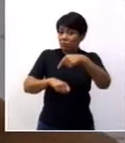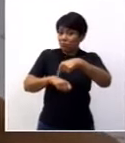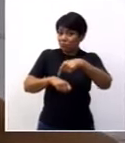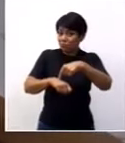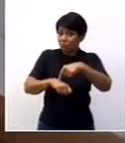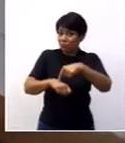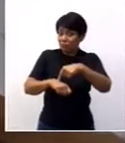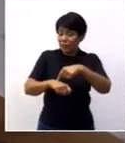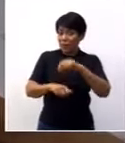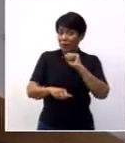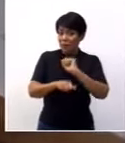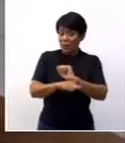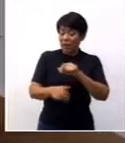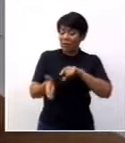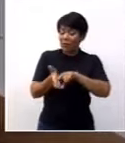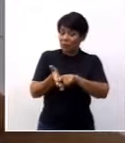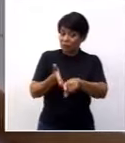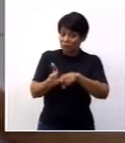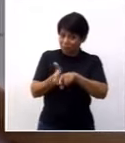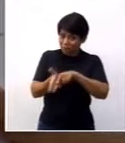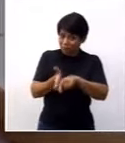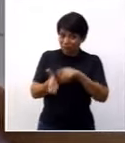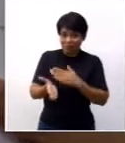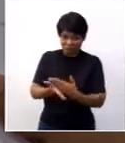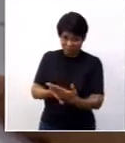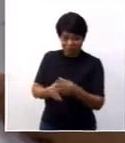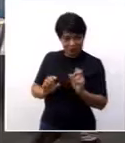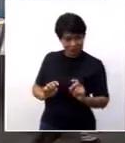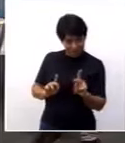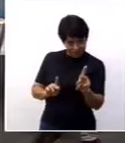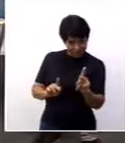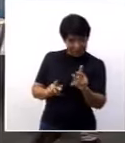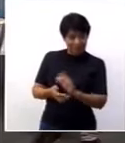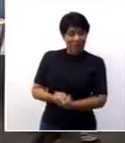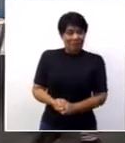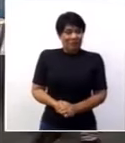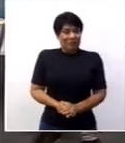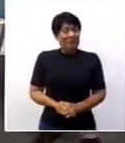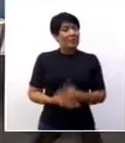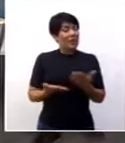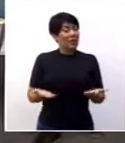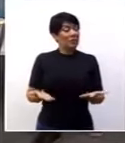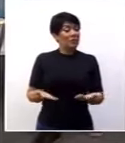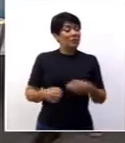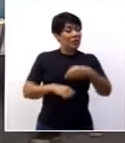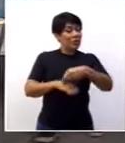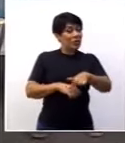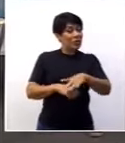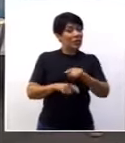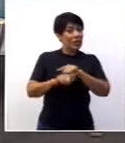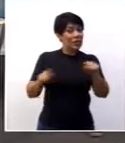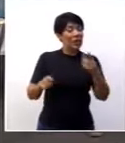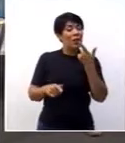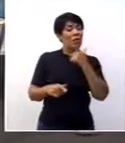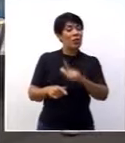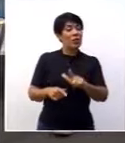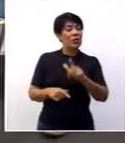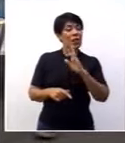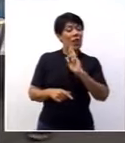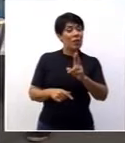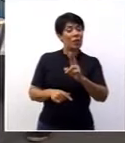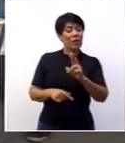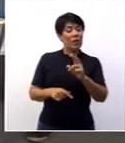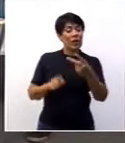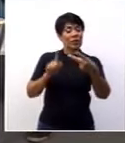nós vamos para a nossa pesquisa. Tá certo? Então, fica aí para nós preenchermos item